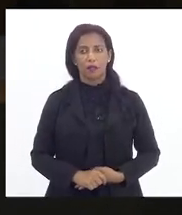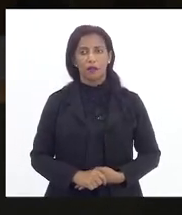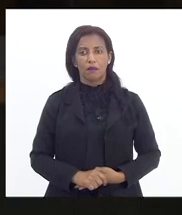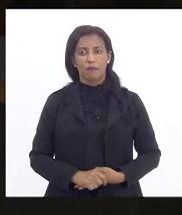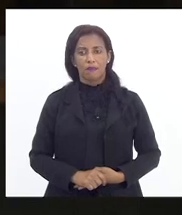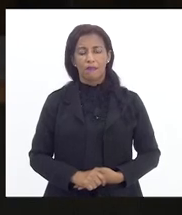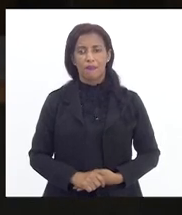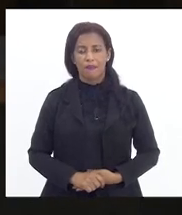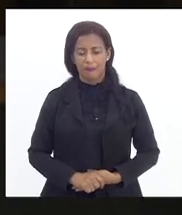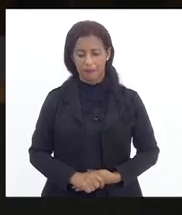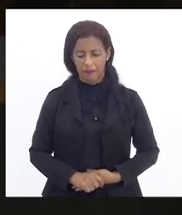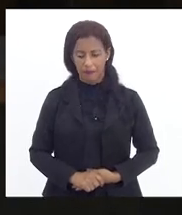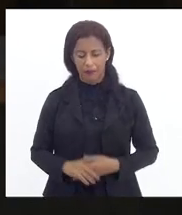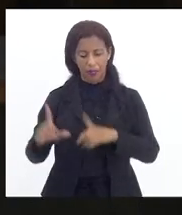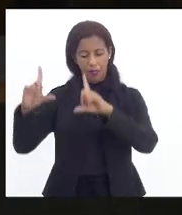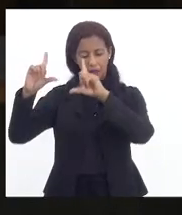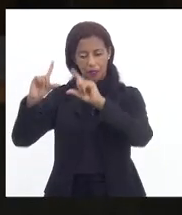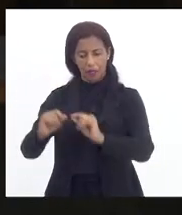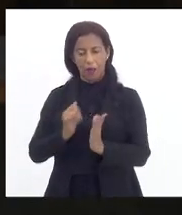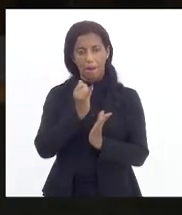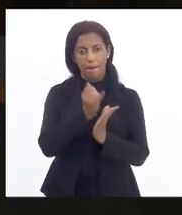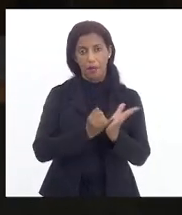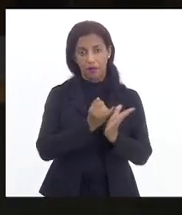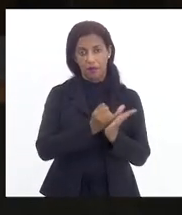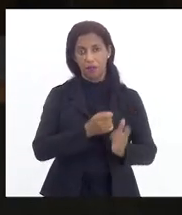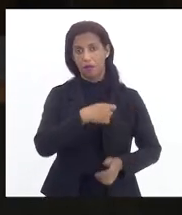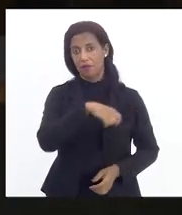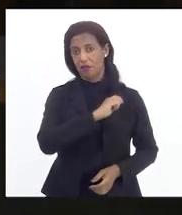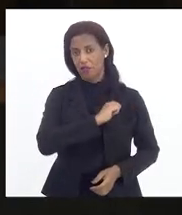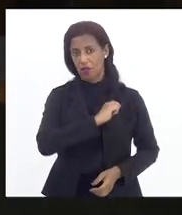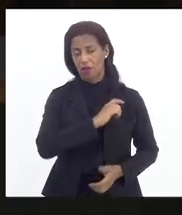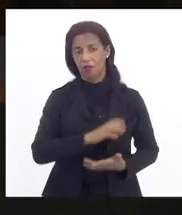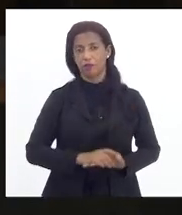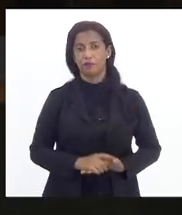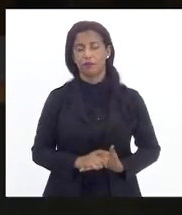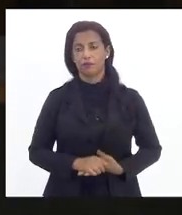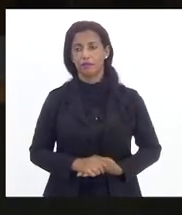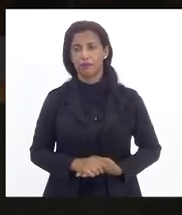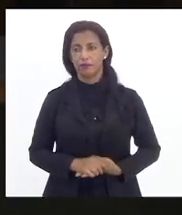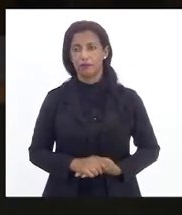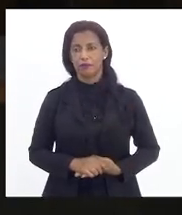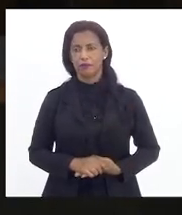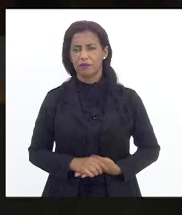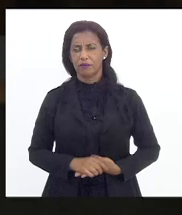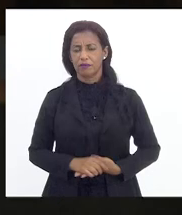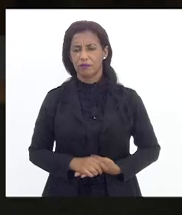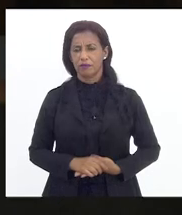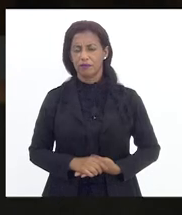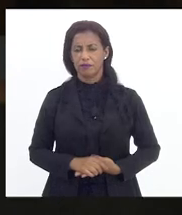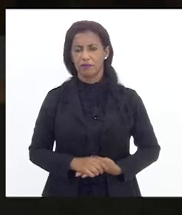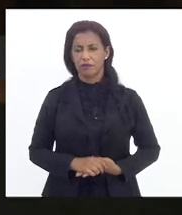e é na redução dos benefícios fiscais que tá escrito